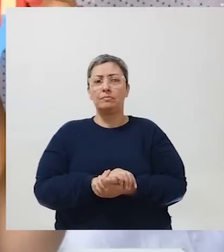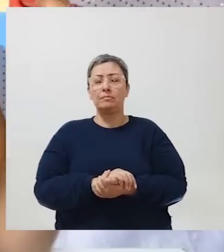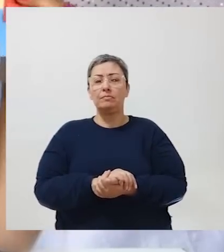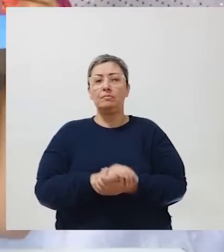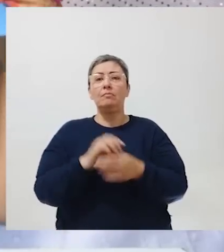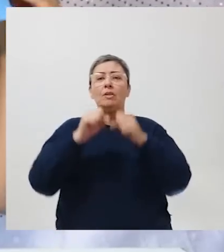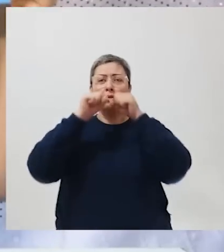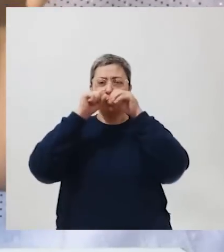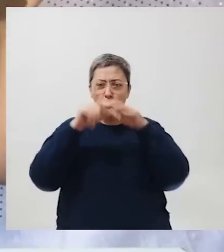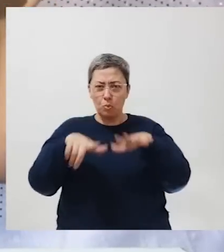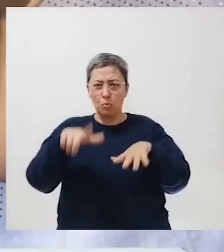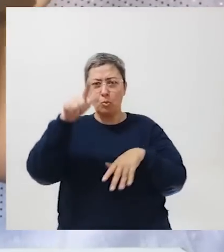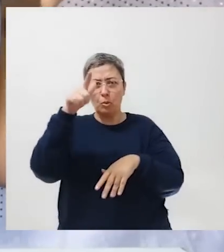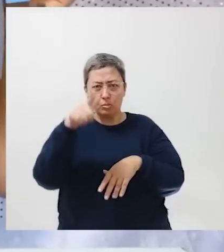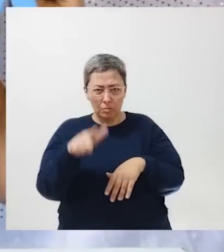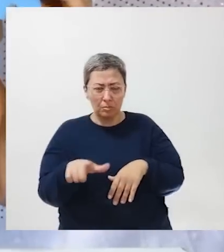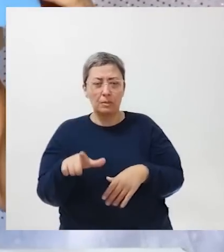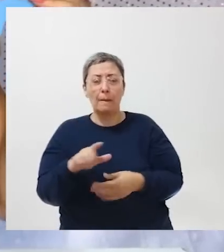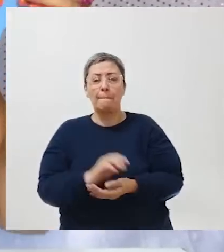e bufou.